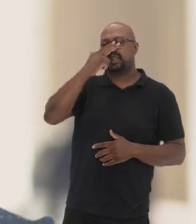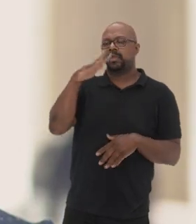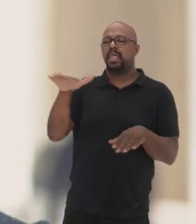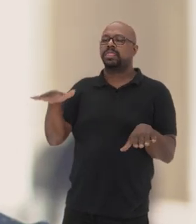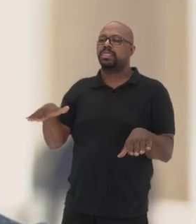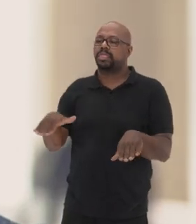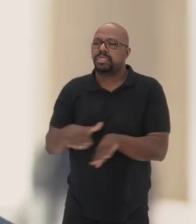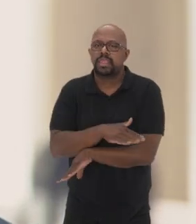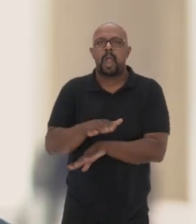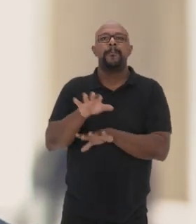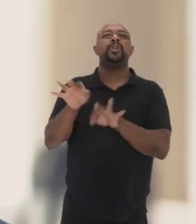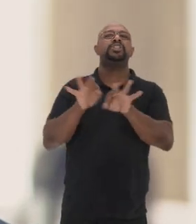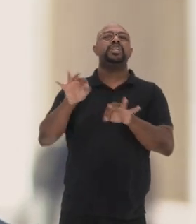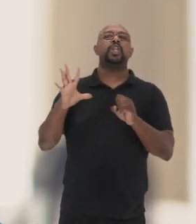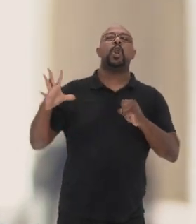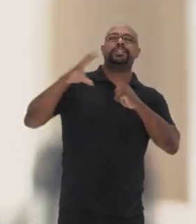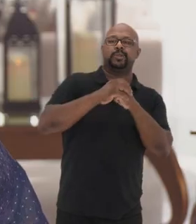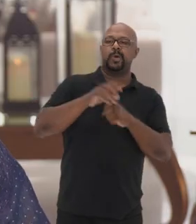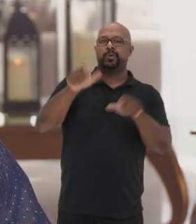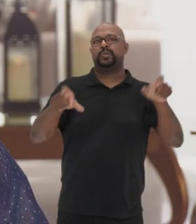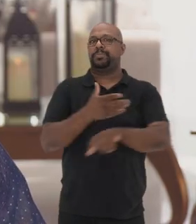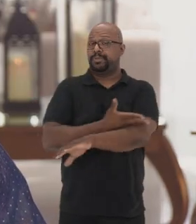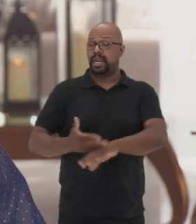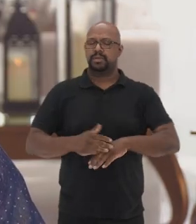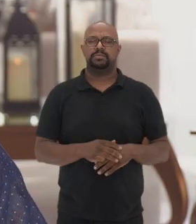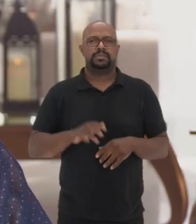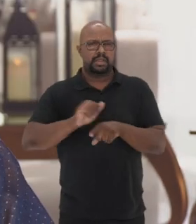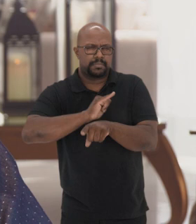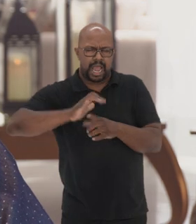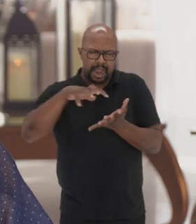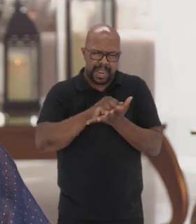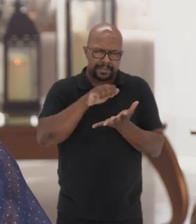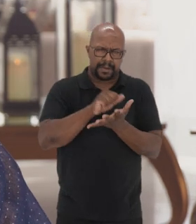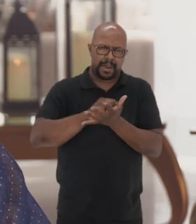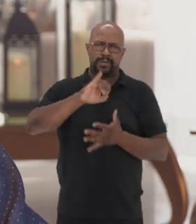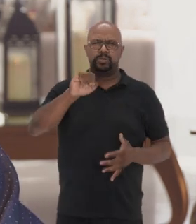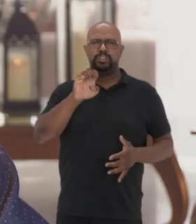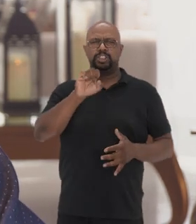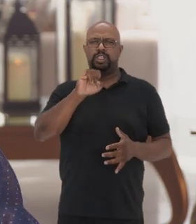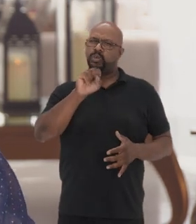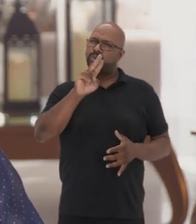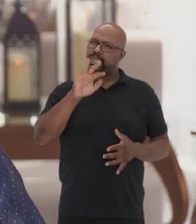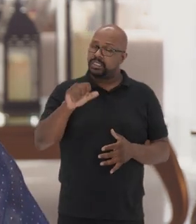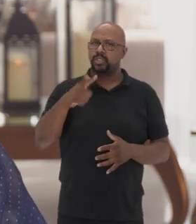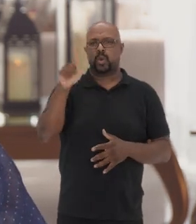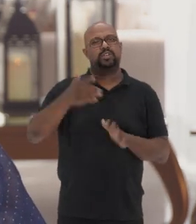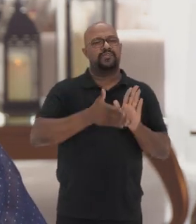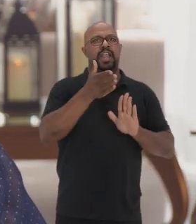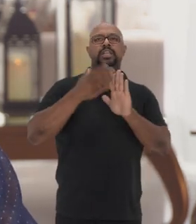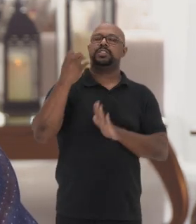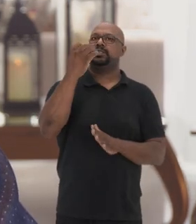a um projeto colonizador dos homens brancos como a tática era documentada pelos Jesuítas e por outros Viajantes europeus